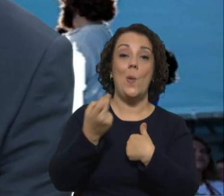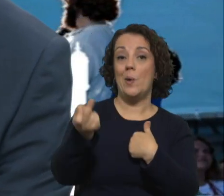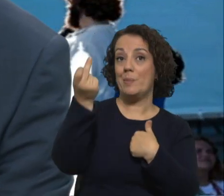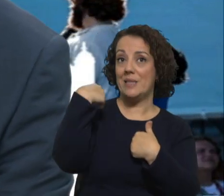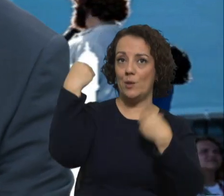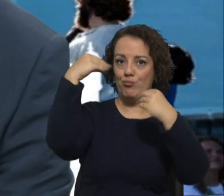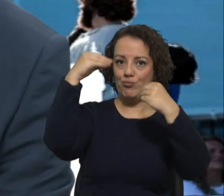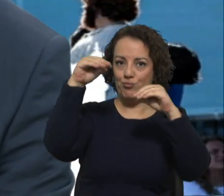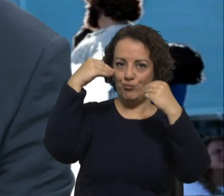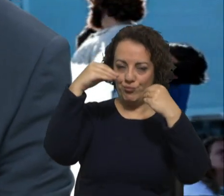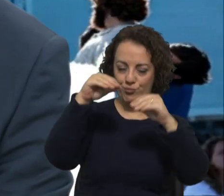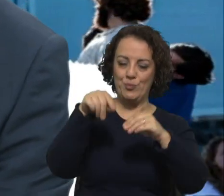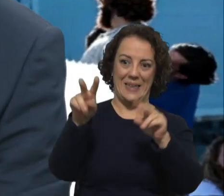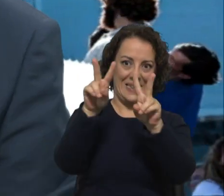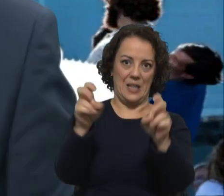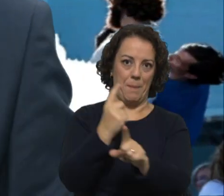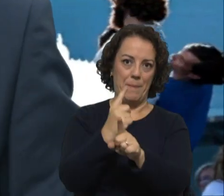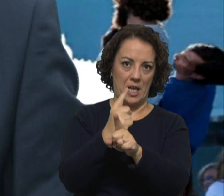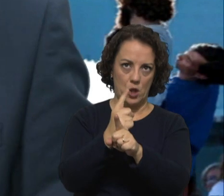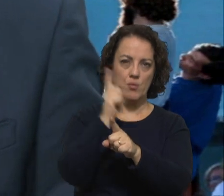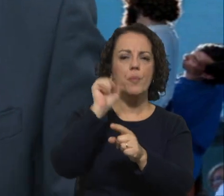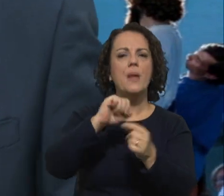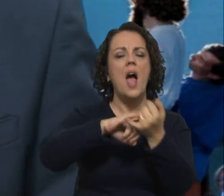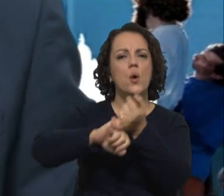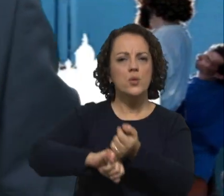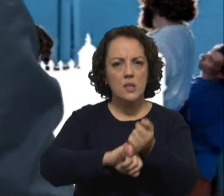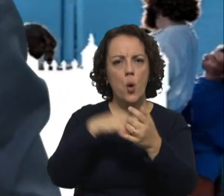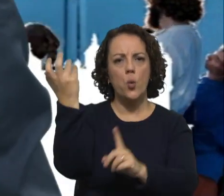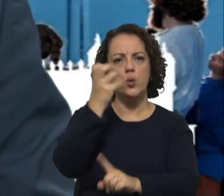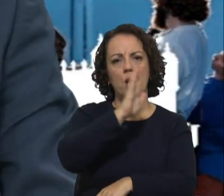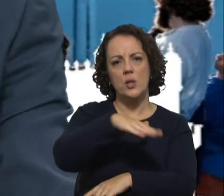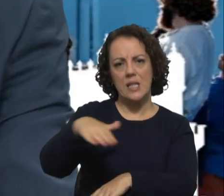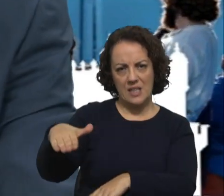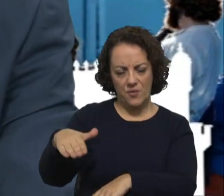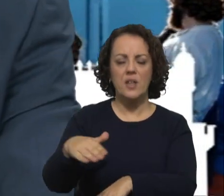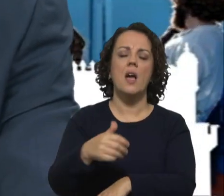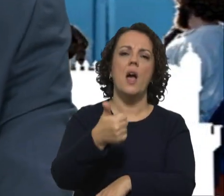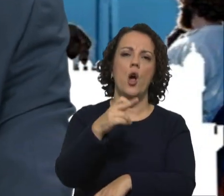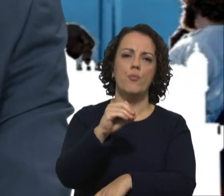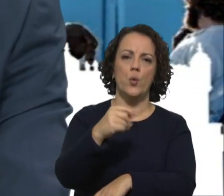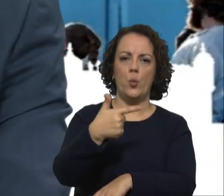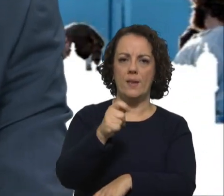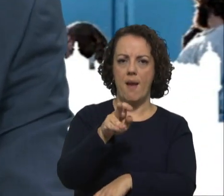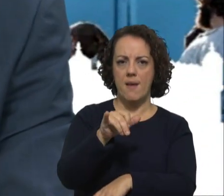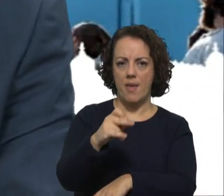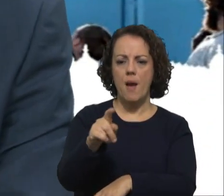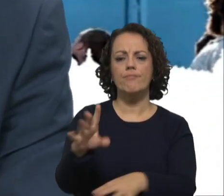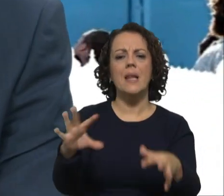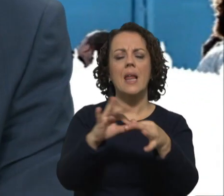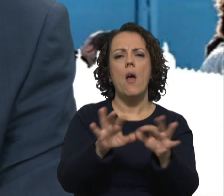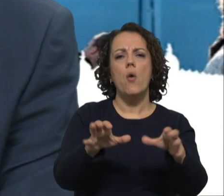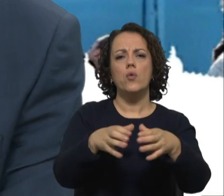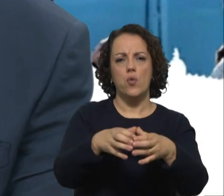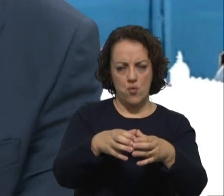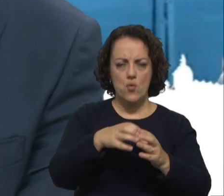na Brutéria, na Associação Cultural e Científica da Brutéria, ligada aos jesuítas, e houve grande